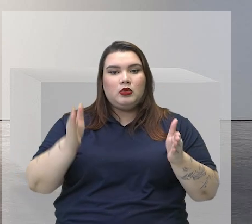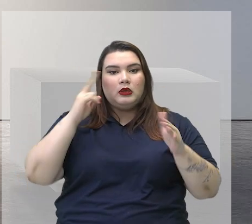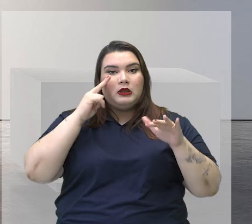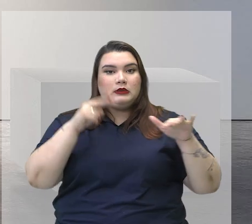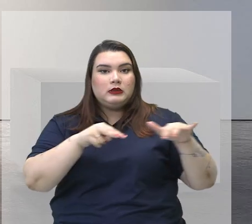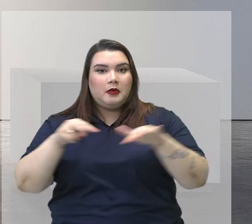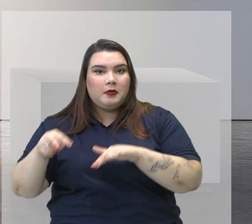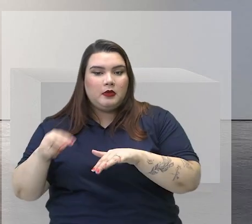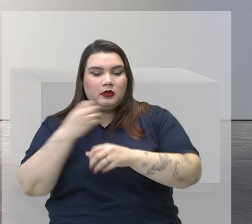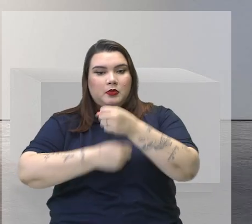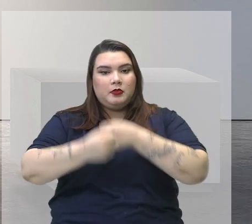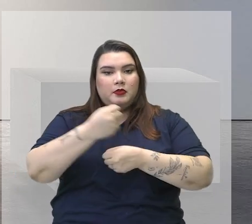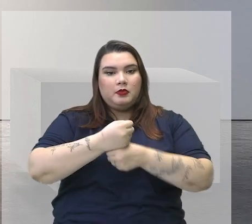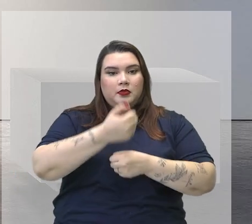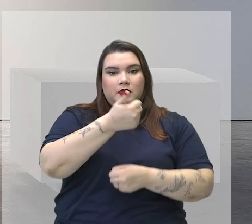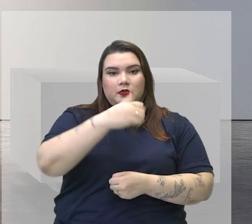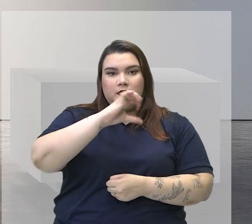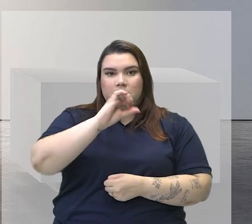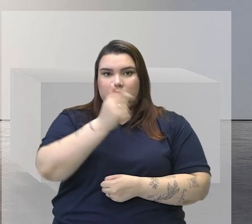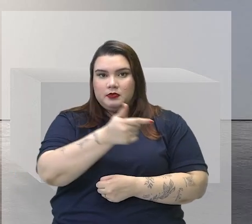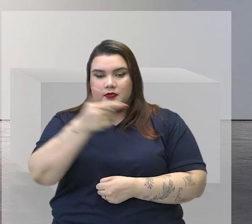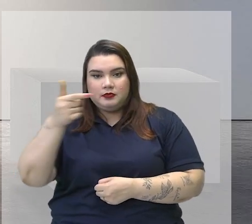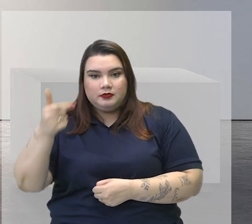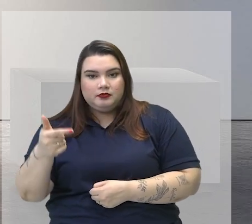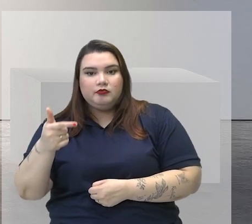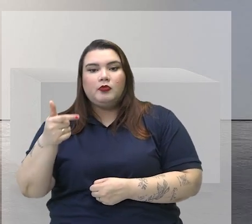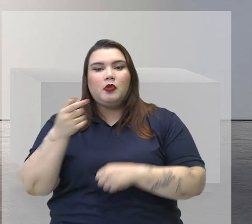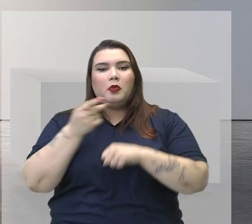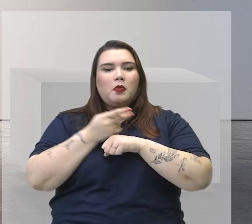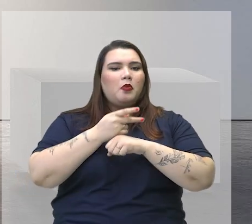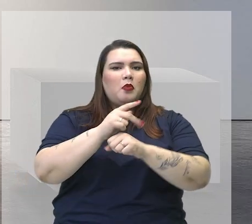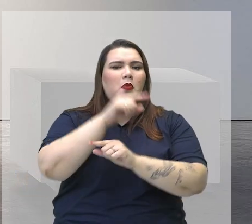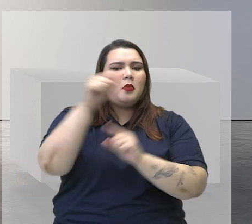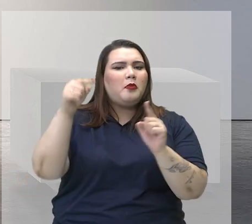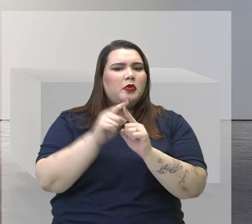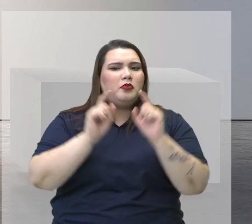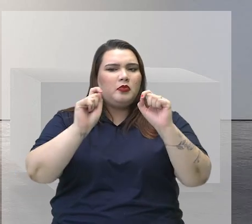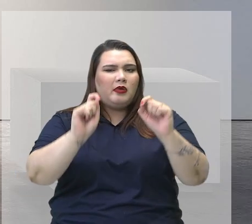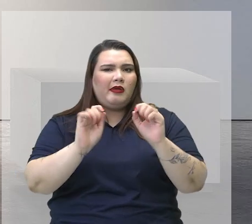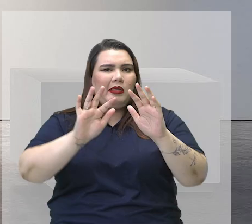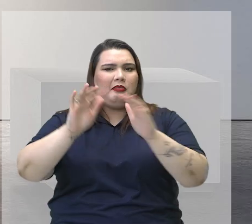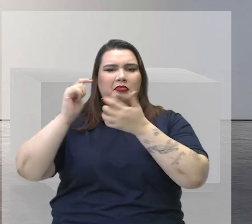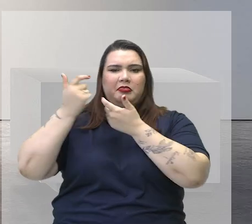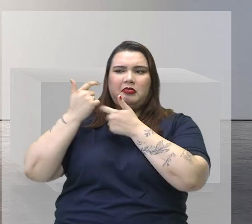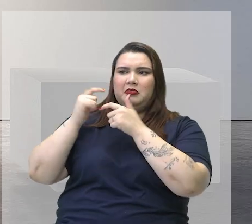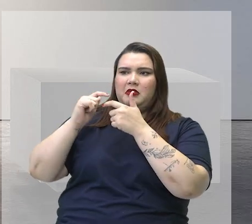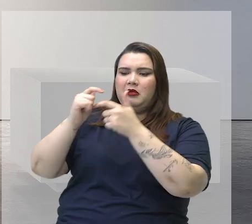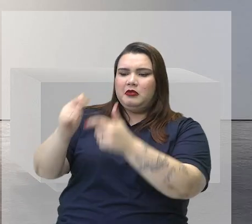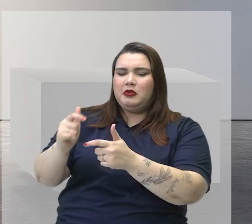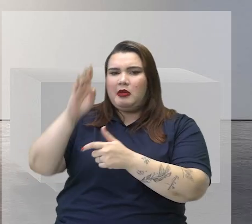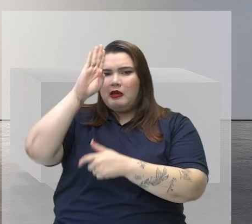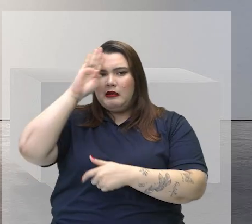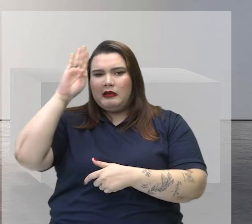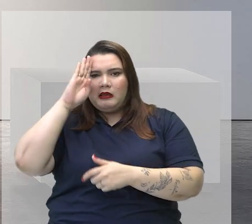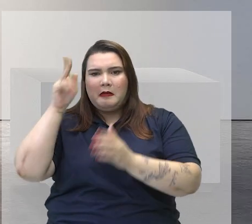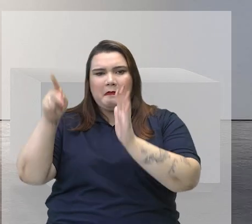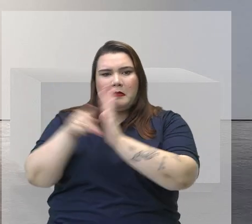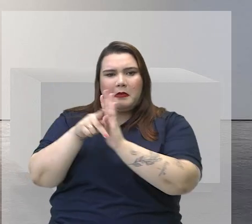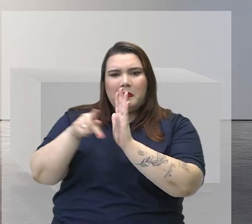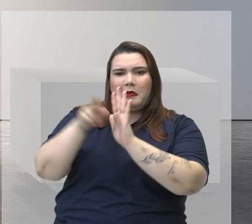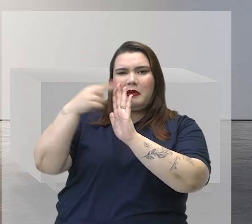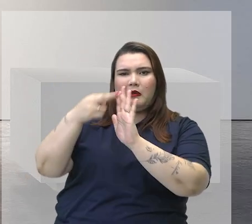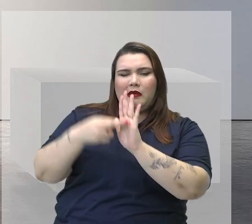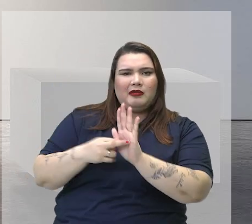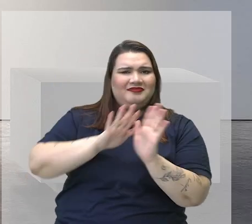Semana de Arte Moderna de 1922, buscou romper com as tradições acadêmicas e criar uma